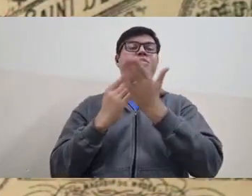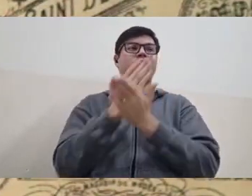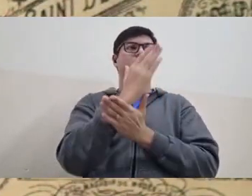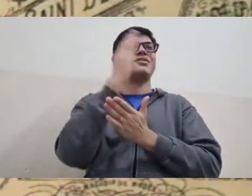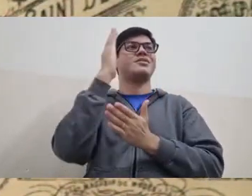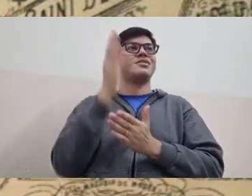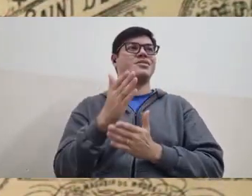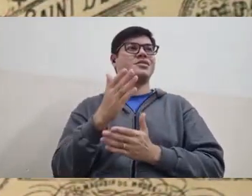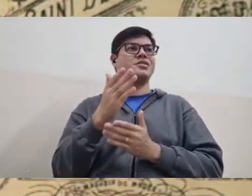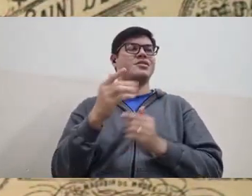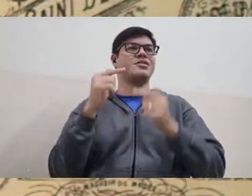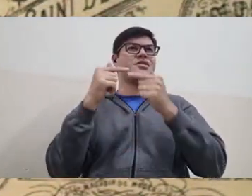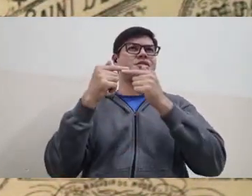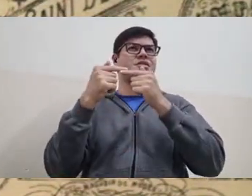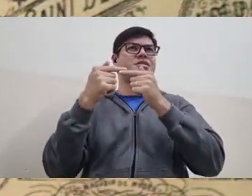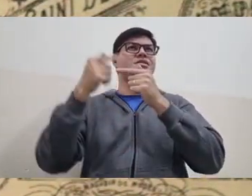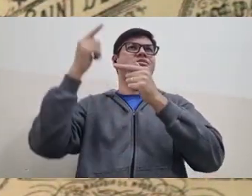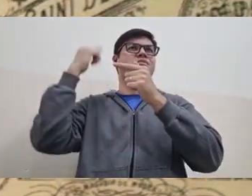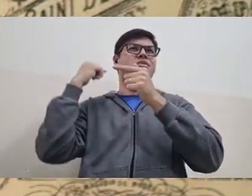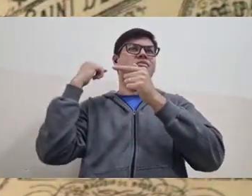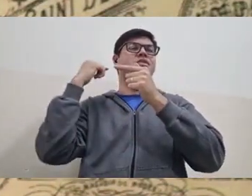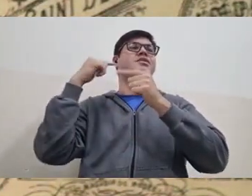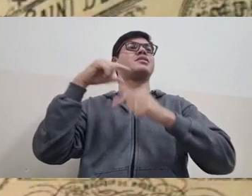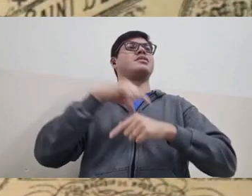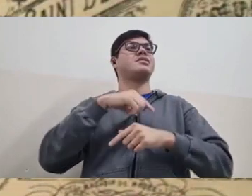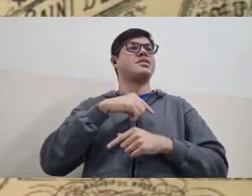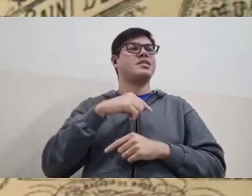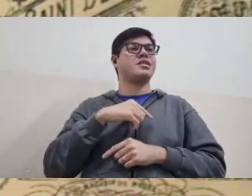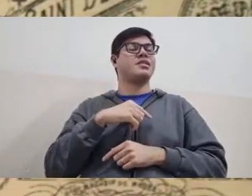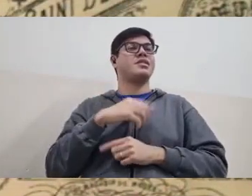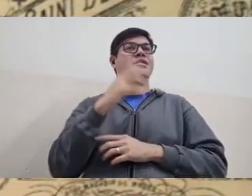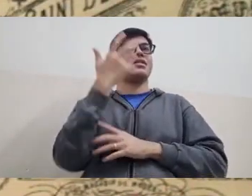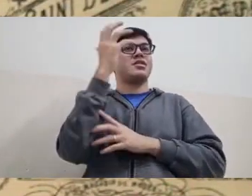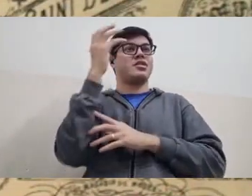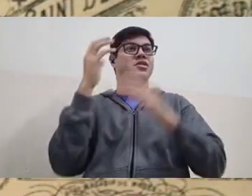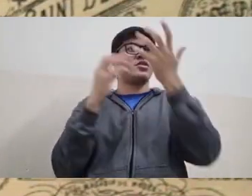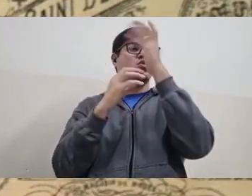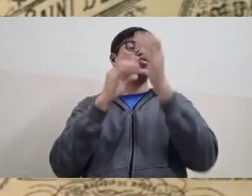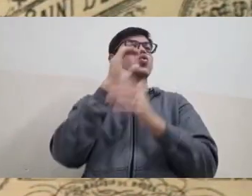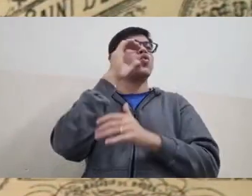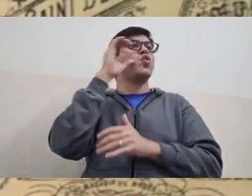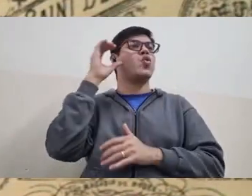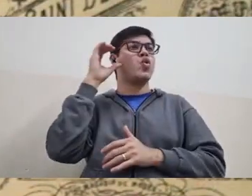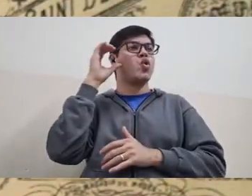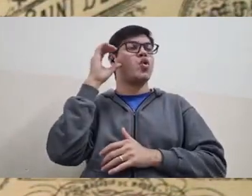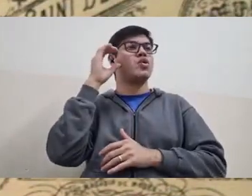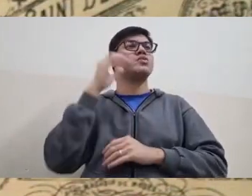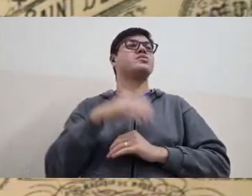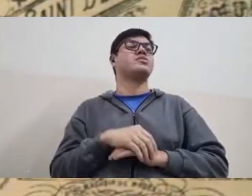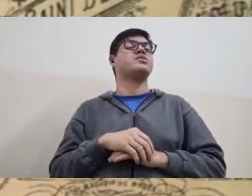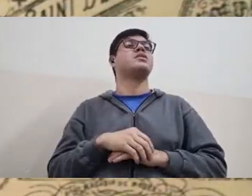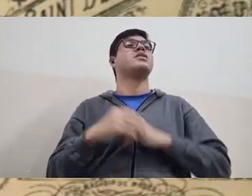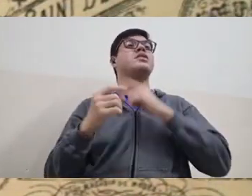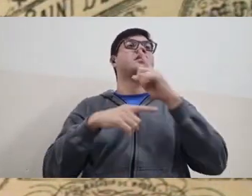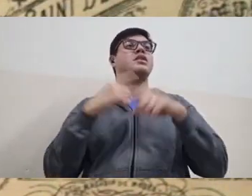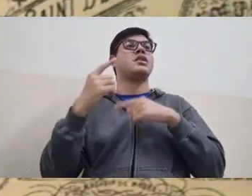aprovado, semana passada, salvo engano, foi aprovado o Código de Arborização. Isso vai vir ainda para sanção